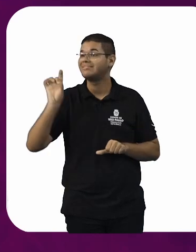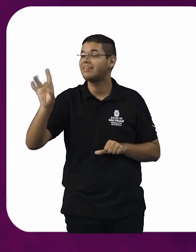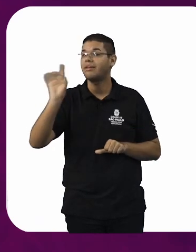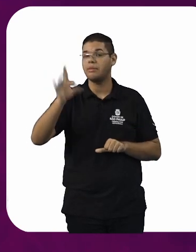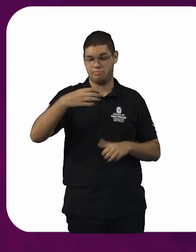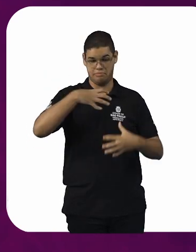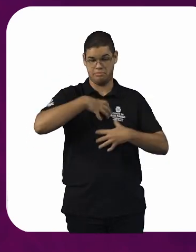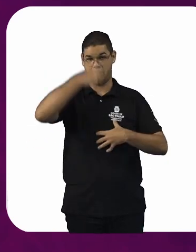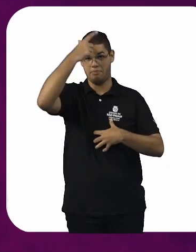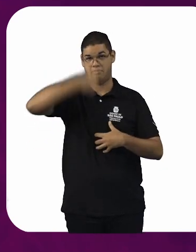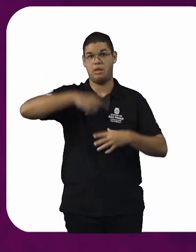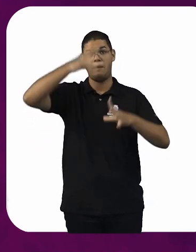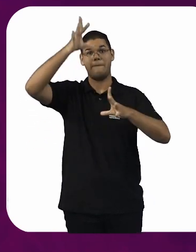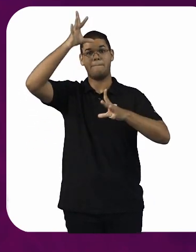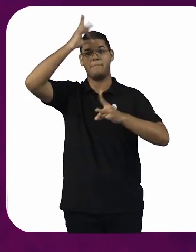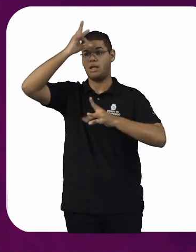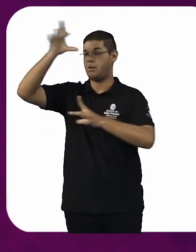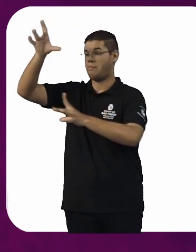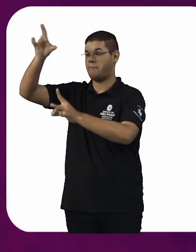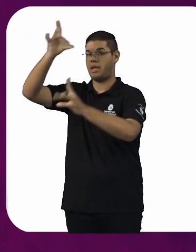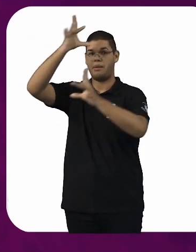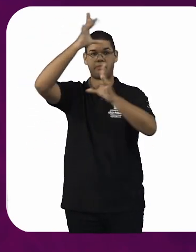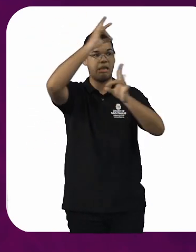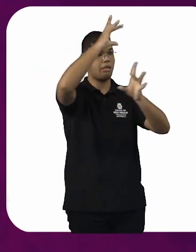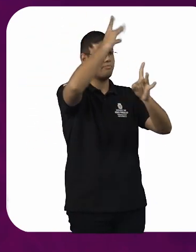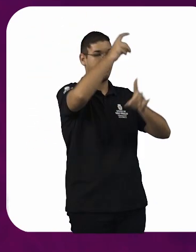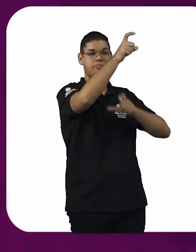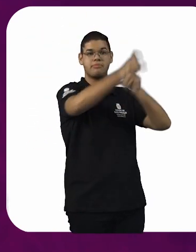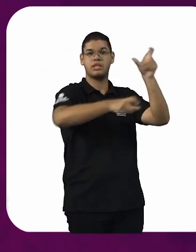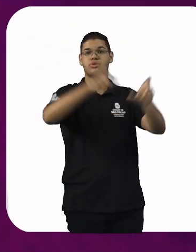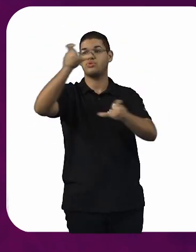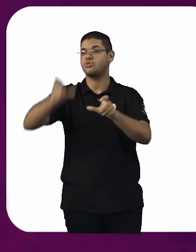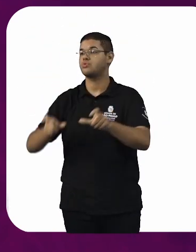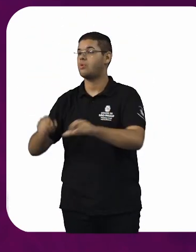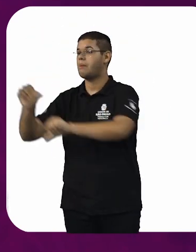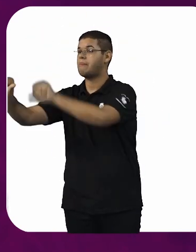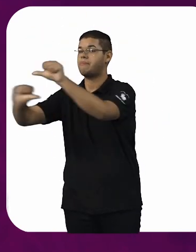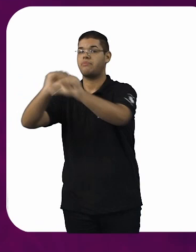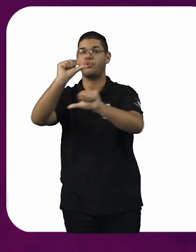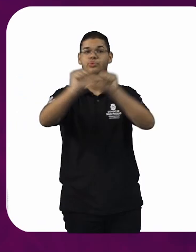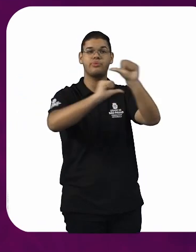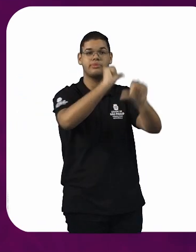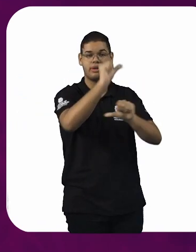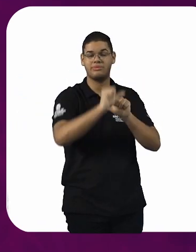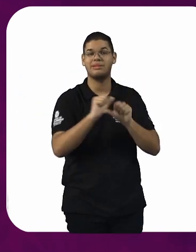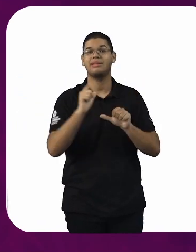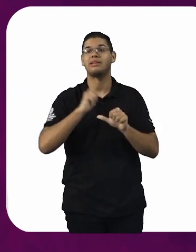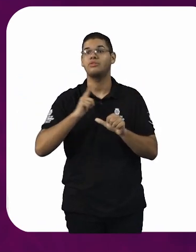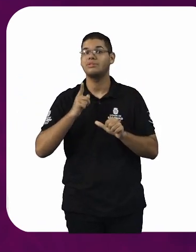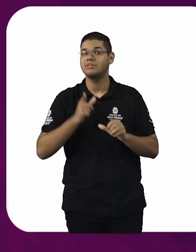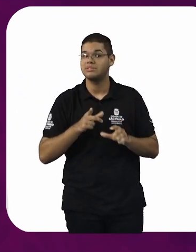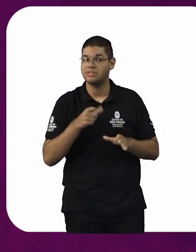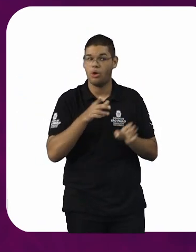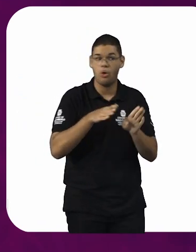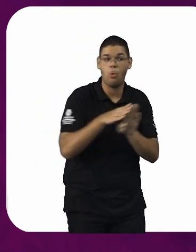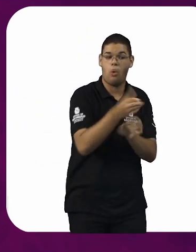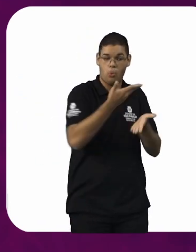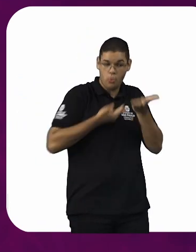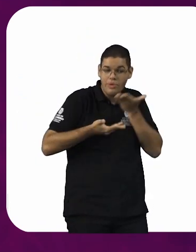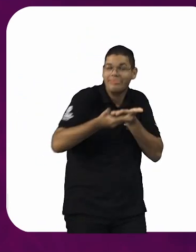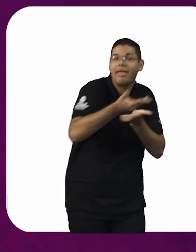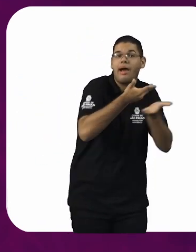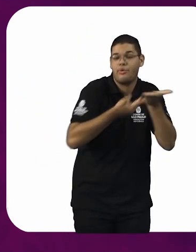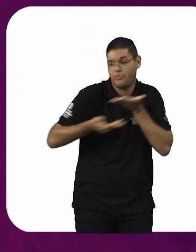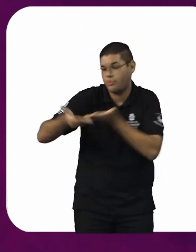colaboradores, né, de cada uma das pessoas que frequentam aquele espaço, que passarão a ser tratadas de maneira diferente. As relações internas